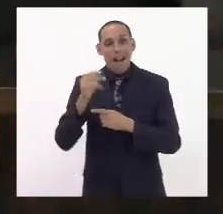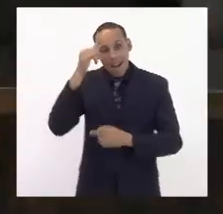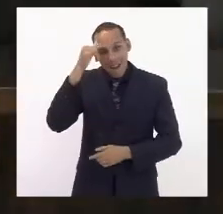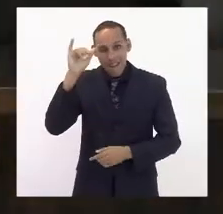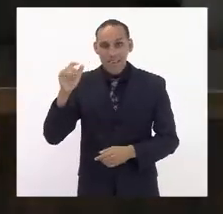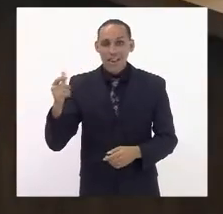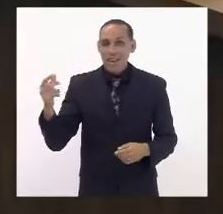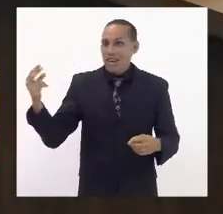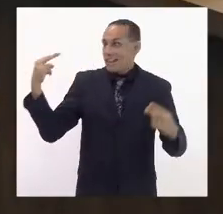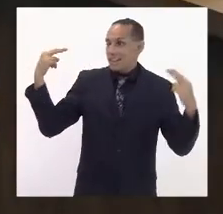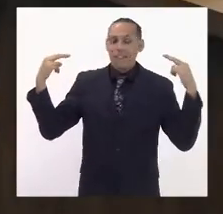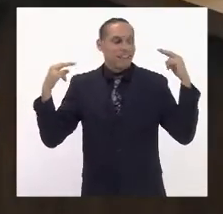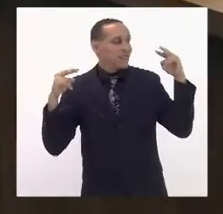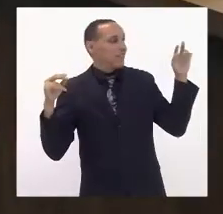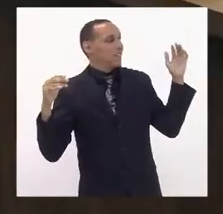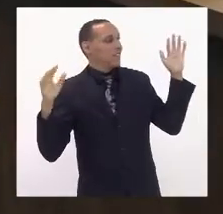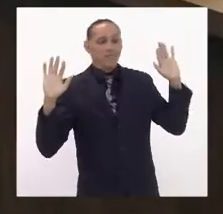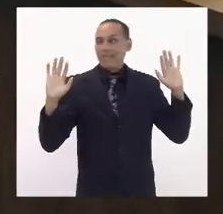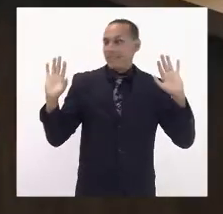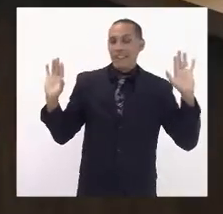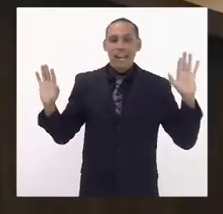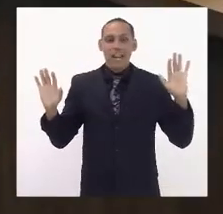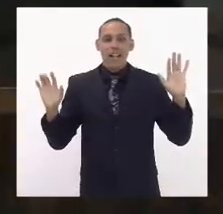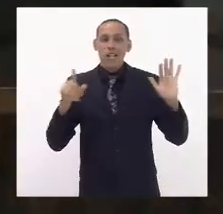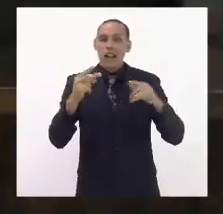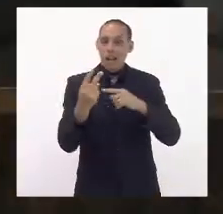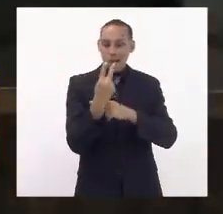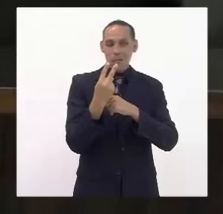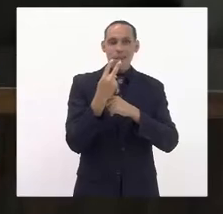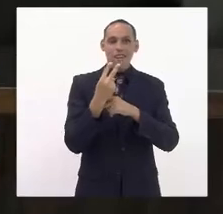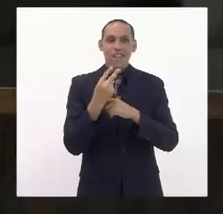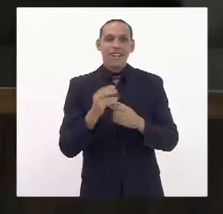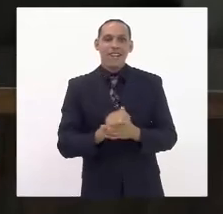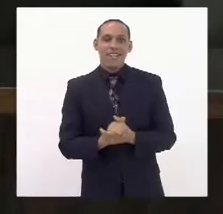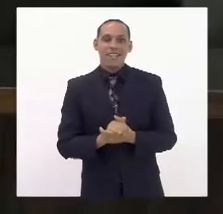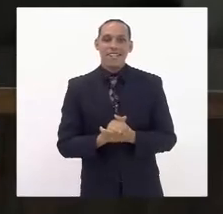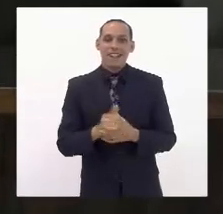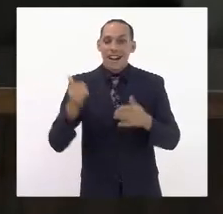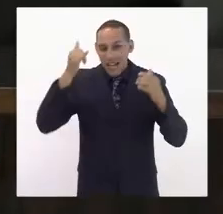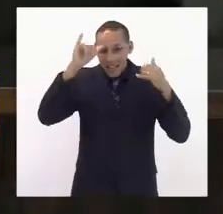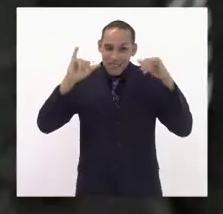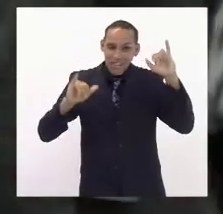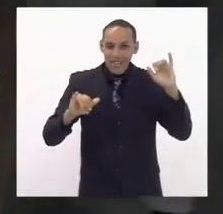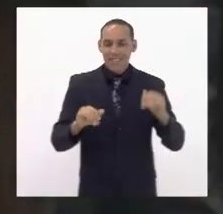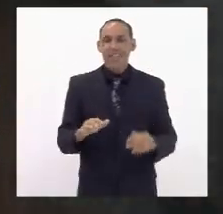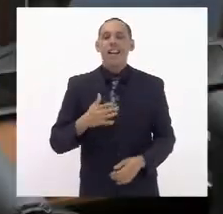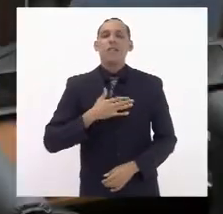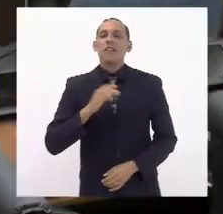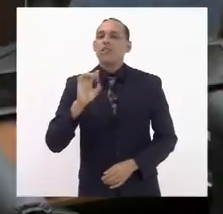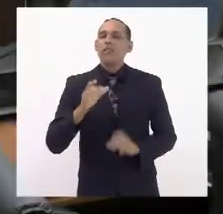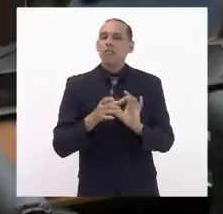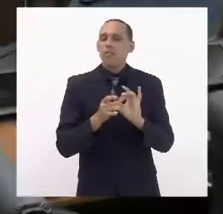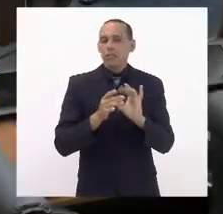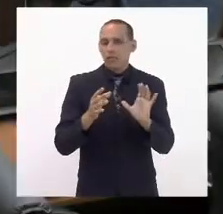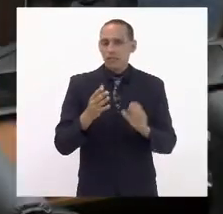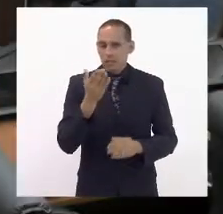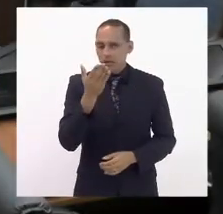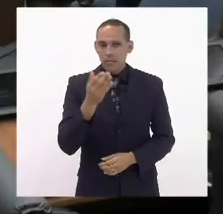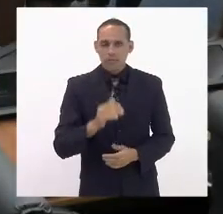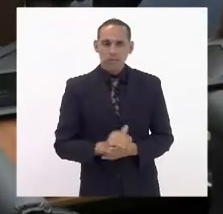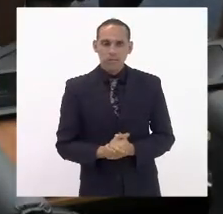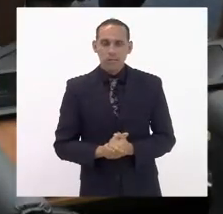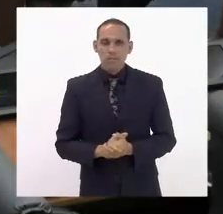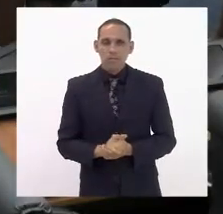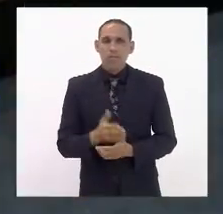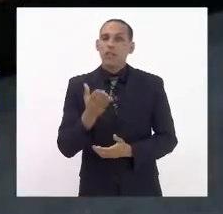o senhor dá atenção ao plenário. Um cercadinho, o senhor ficaria bem no cercadinho. Presidente, a minha é só uma autorização de Vossa Excelência.